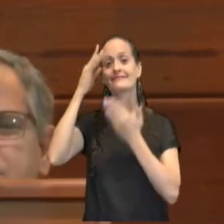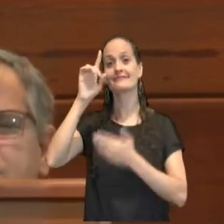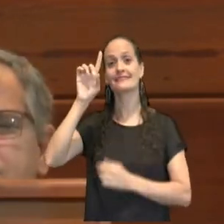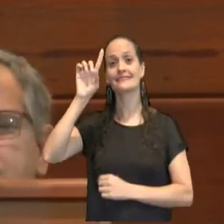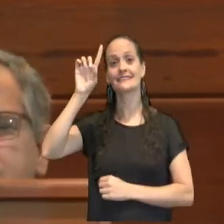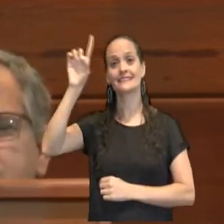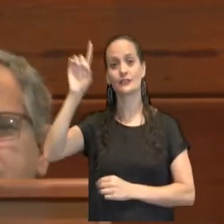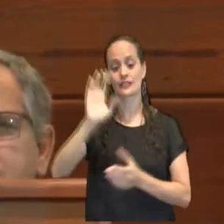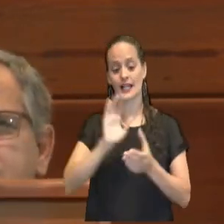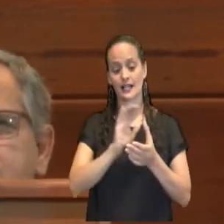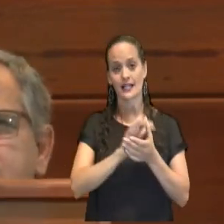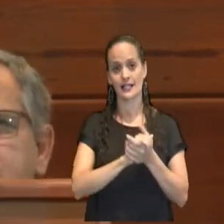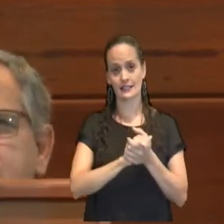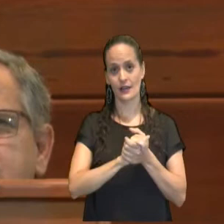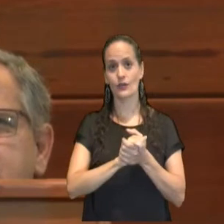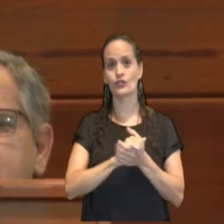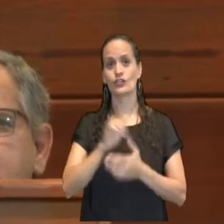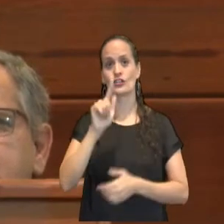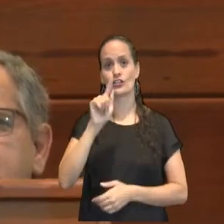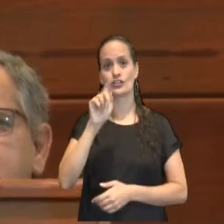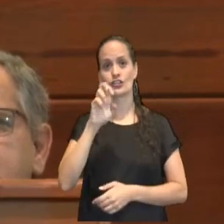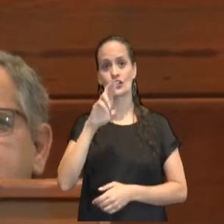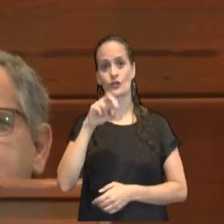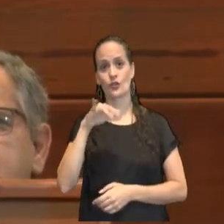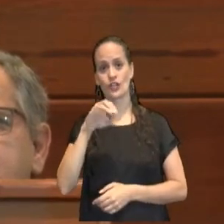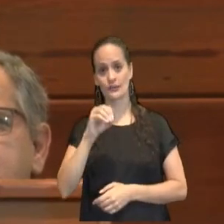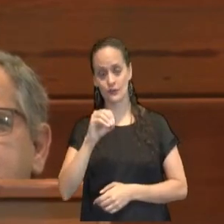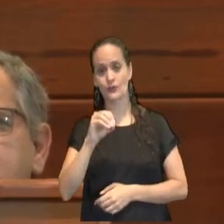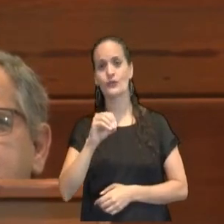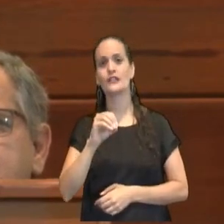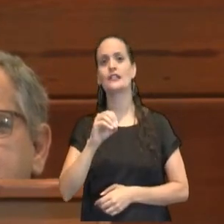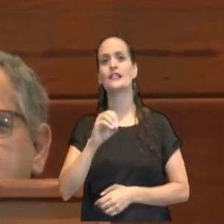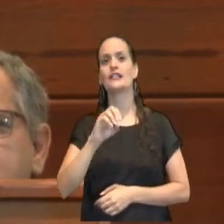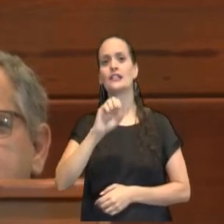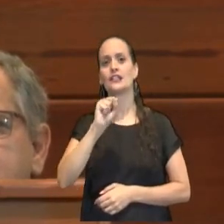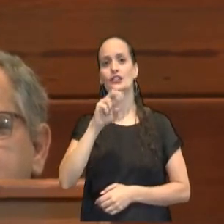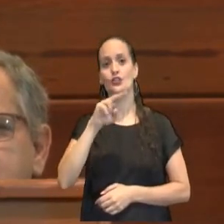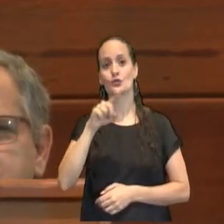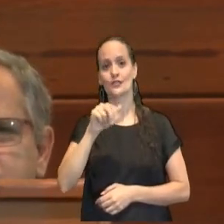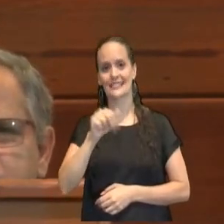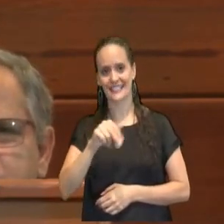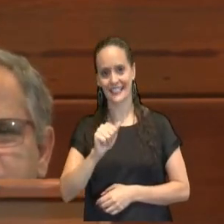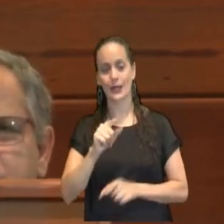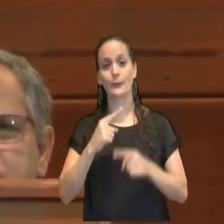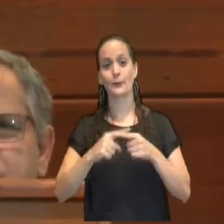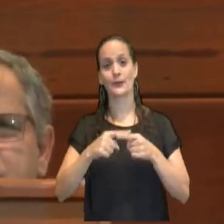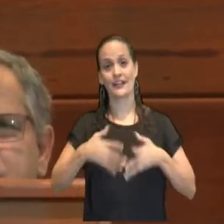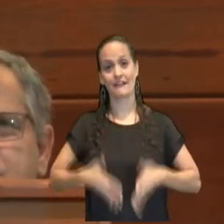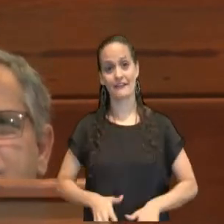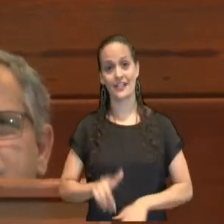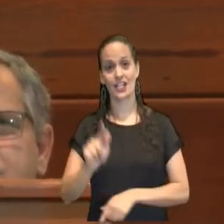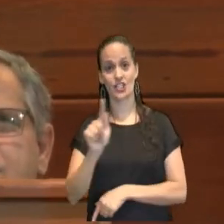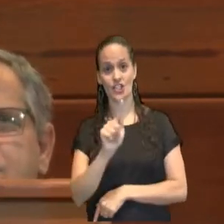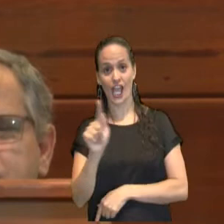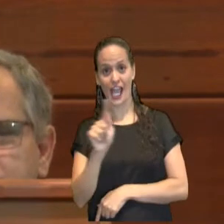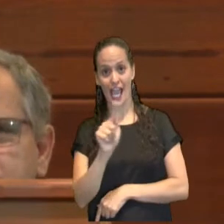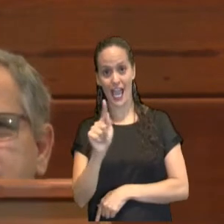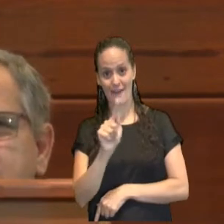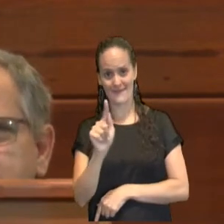Deus, o casal Jerônimo e Suzana agradecem a alta médica de suas filhas gêmeas, Beatriz e